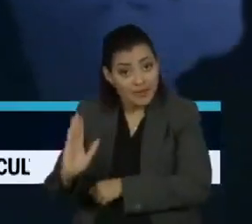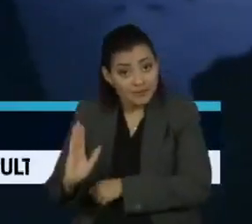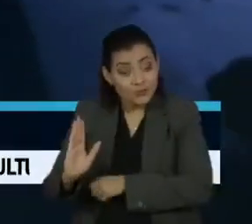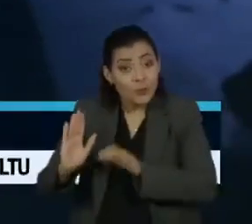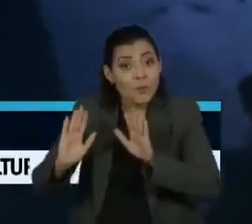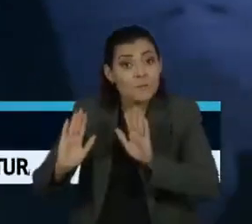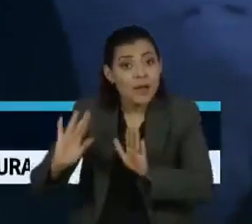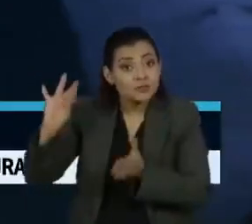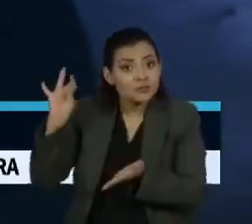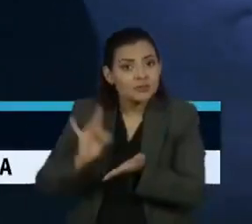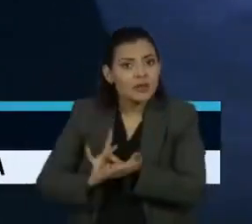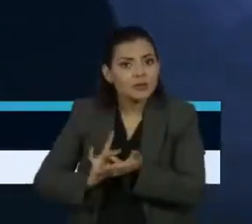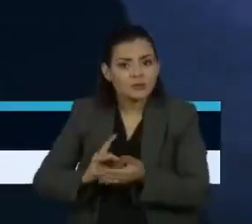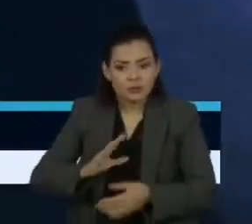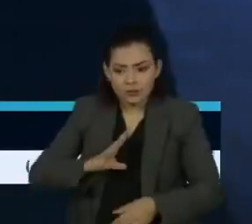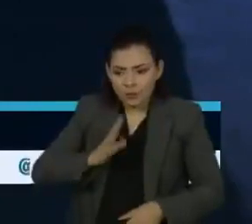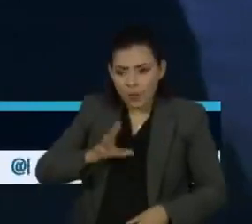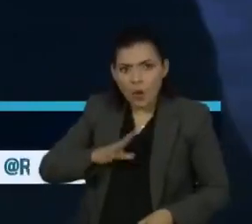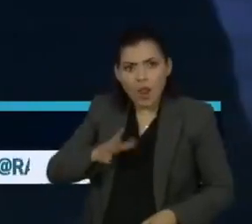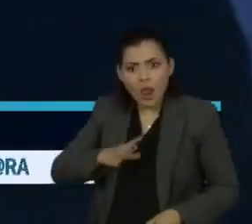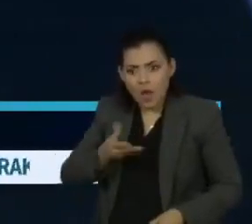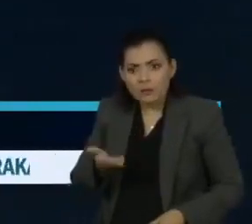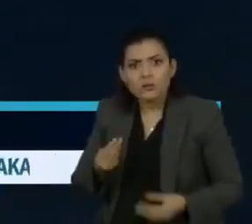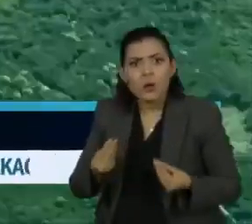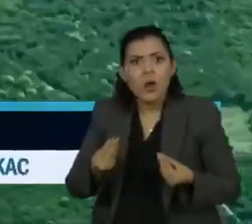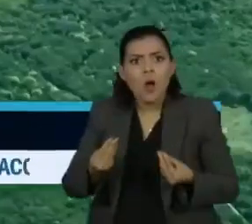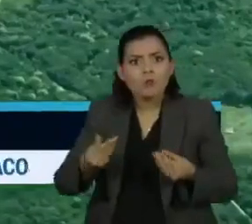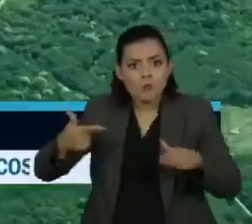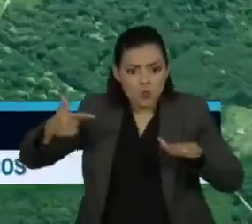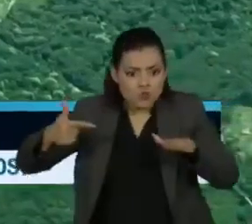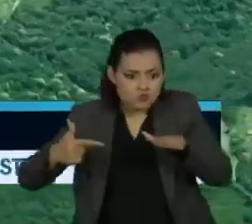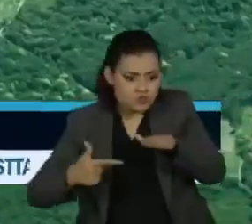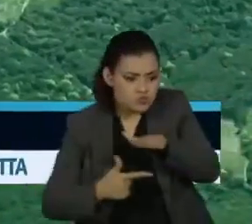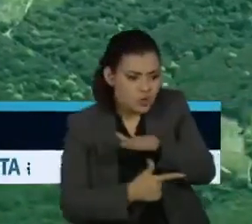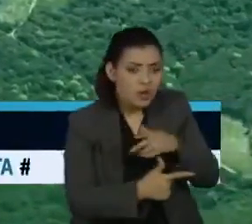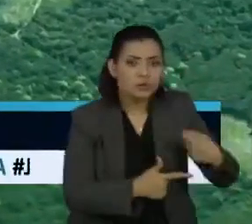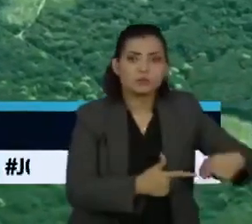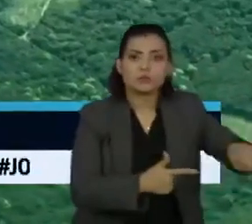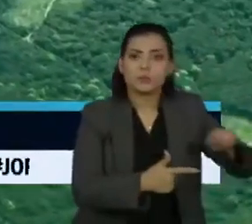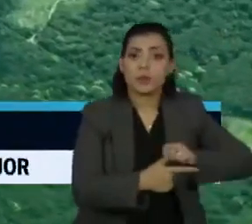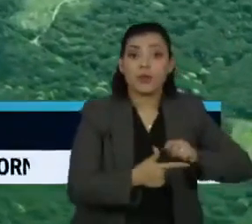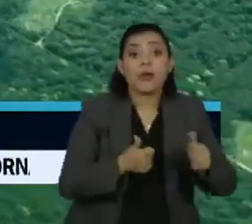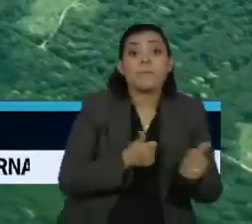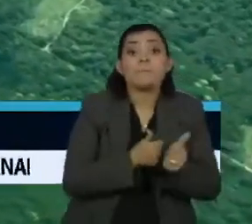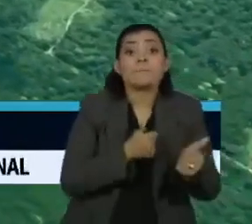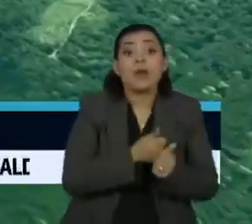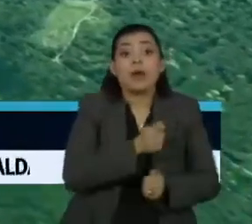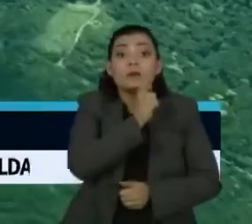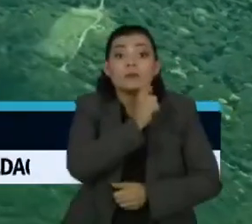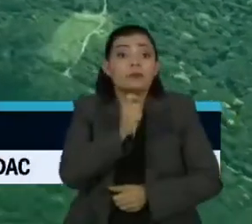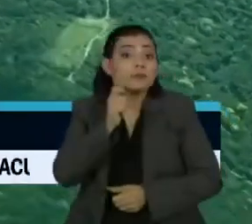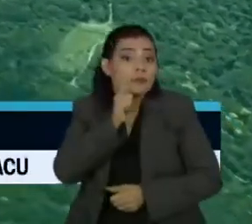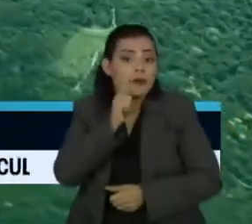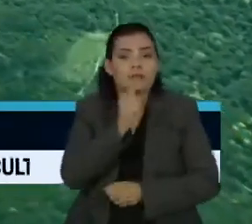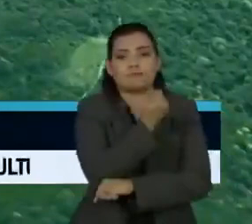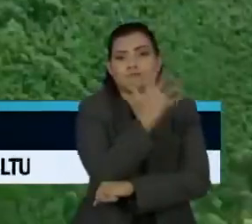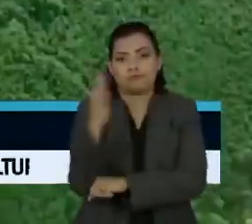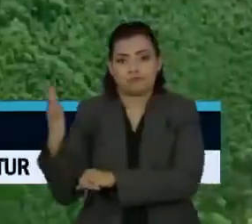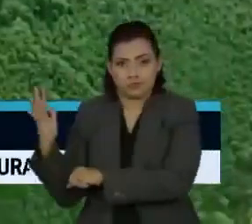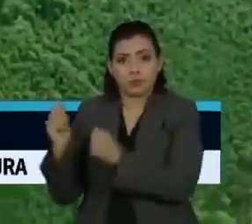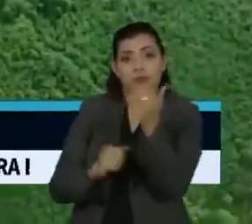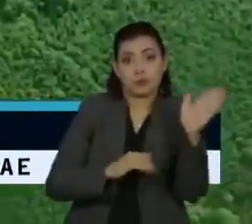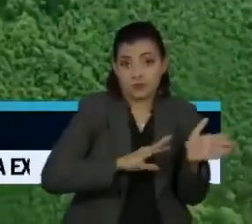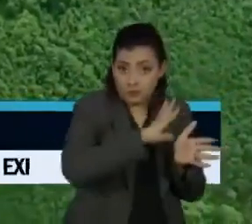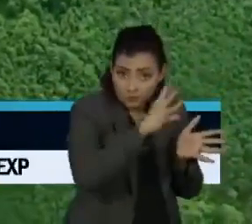que mostra a ousadia dos traficantes internacionais. Foi no meio da mata próxima a Macapá, na floresta amazônica, que